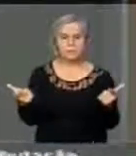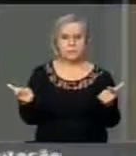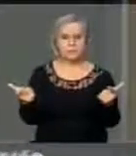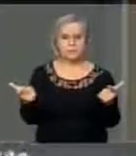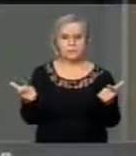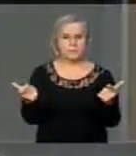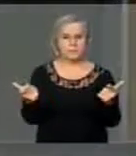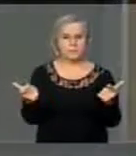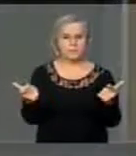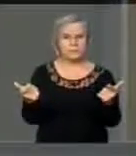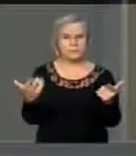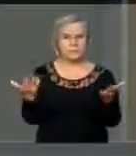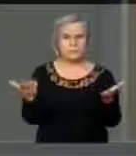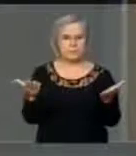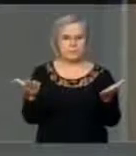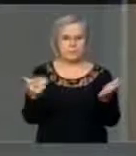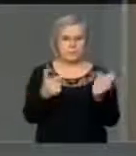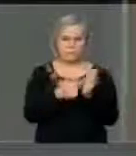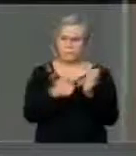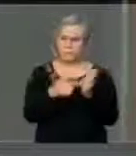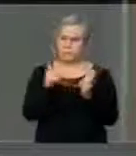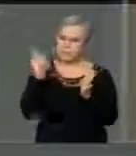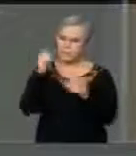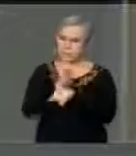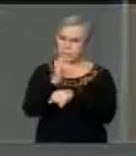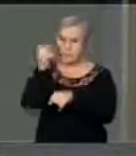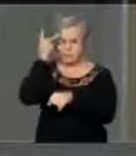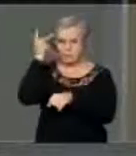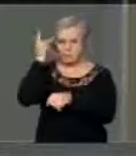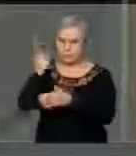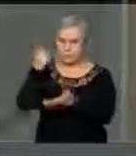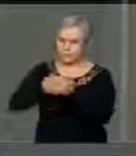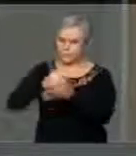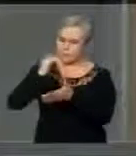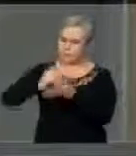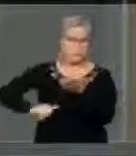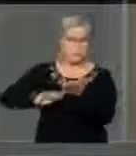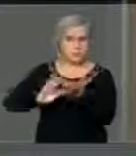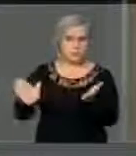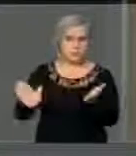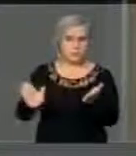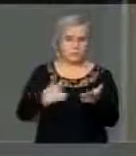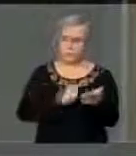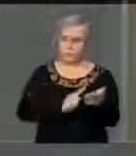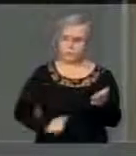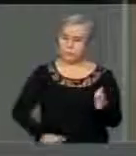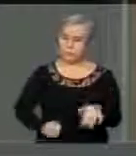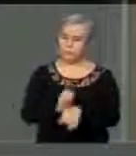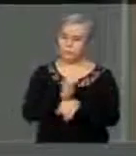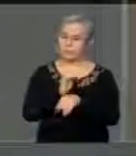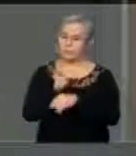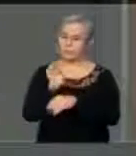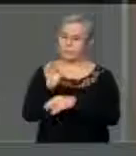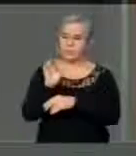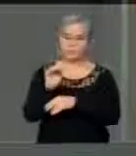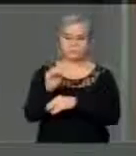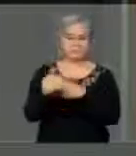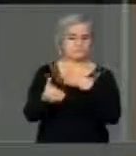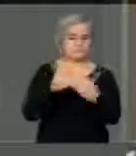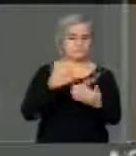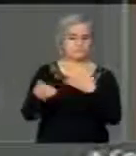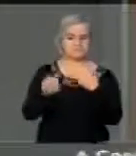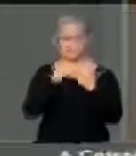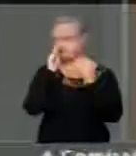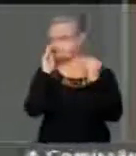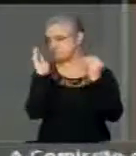veicular, suspendeu essa cobrança lá no estado de São Paulo. O governador do estado do Tocantins, não ouvindo as vozes da